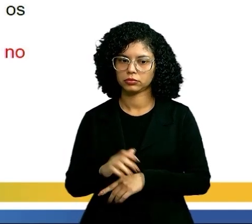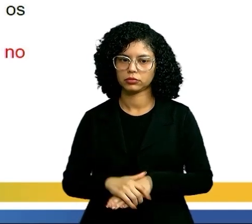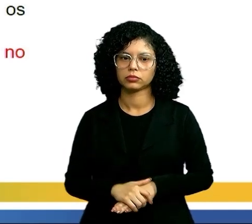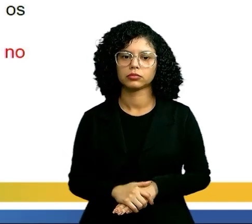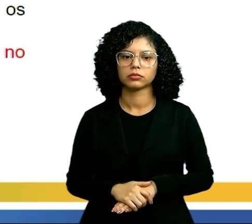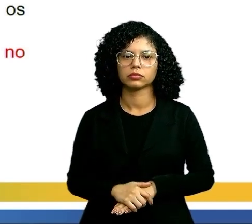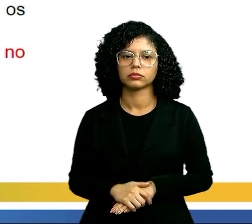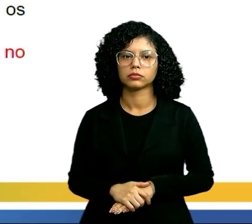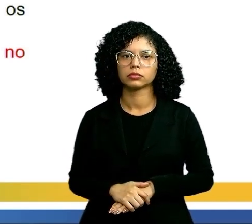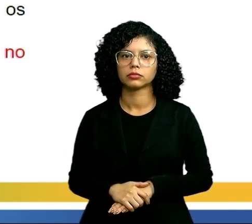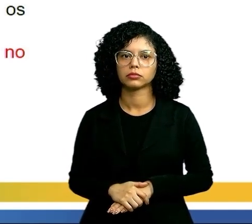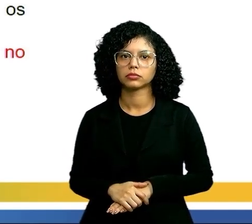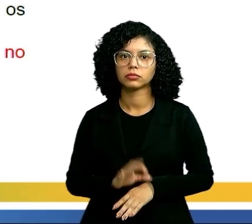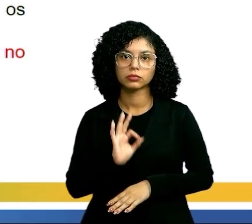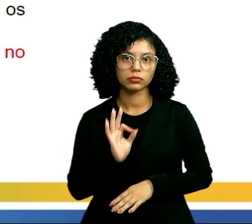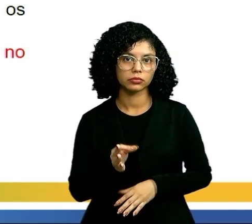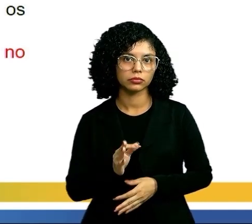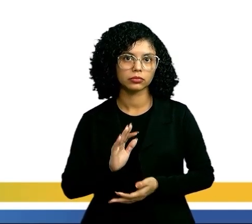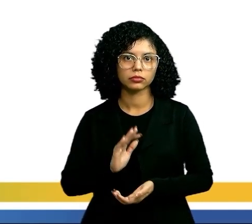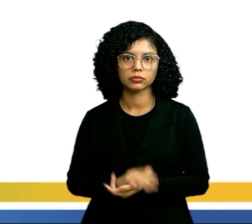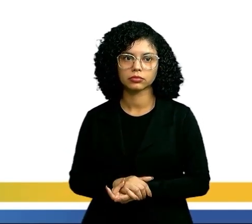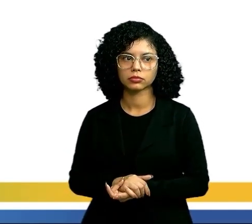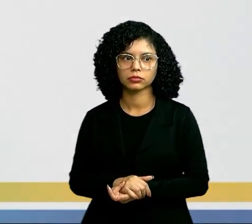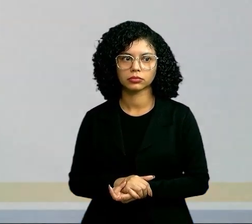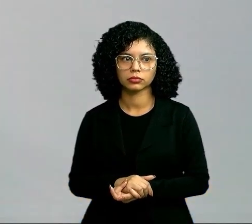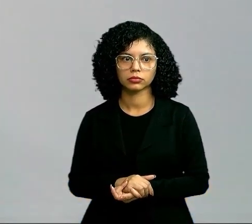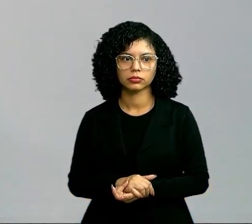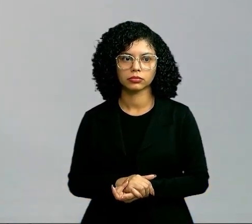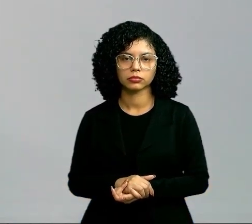E da questão, certo?